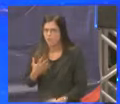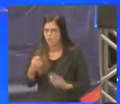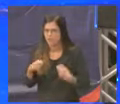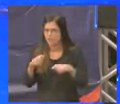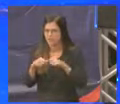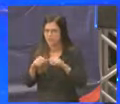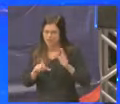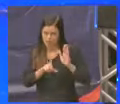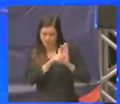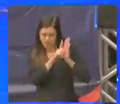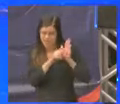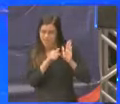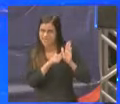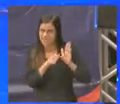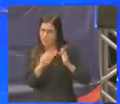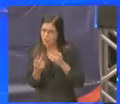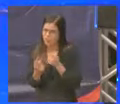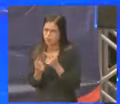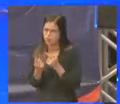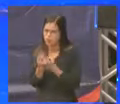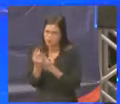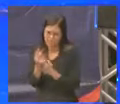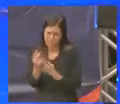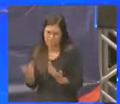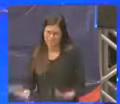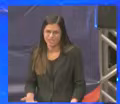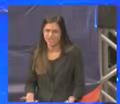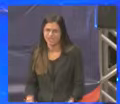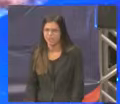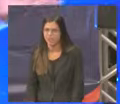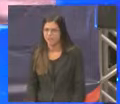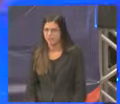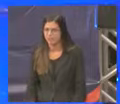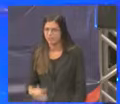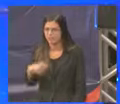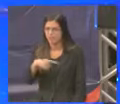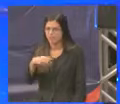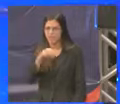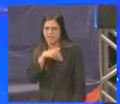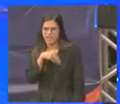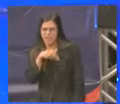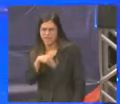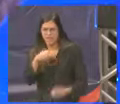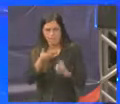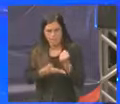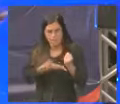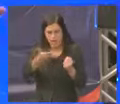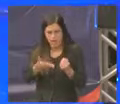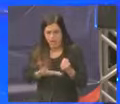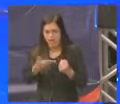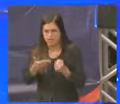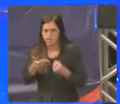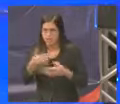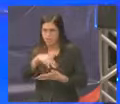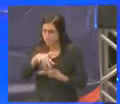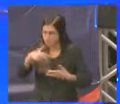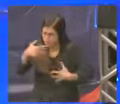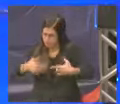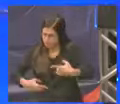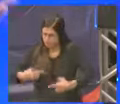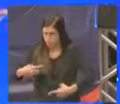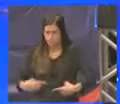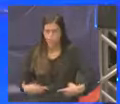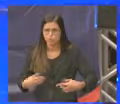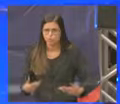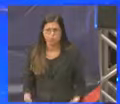a legislação nos proteja disso. Em vez de ter empregado, vamos ter renda mínima, renda básica, o mundo está discutindo isso. E dá